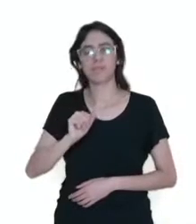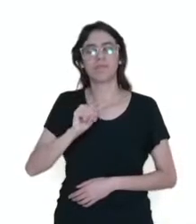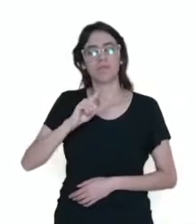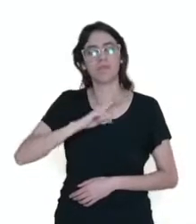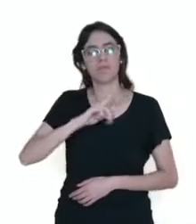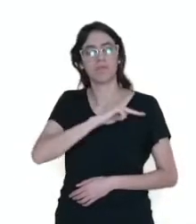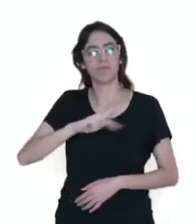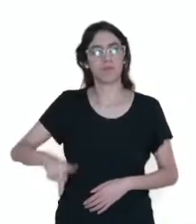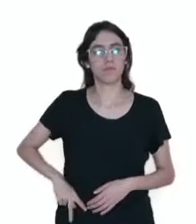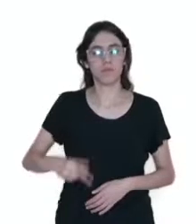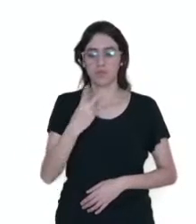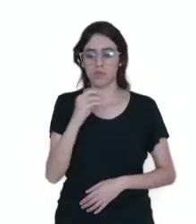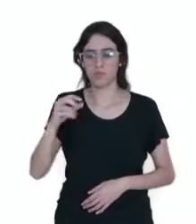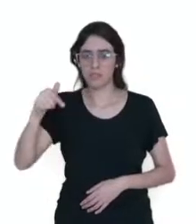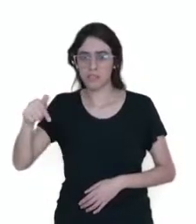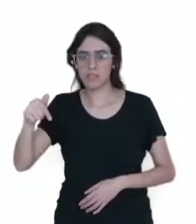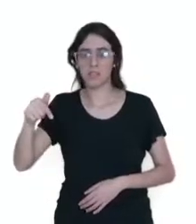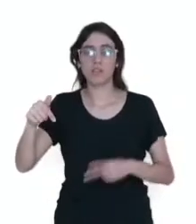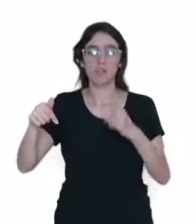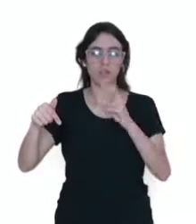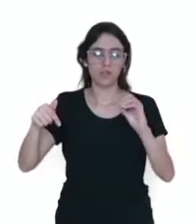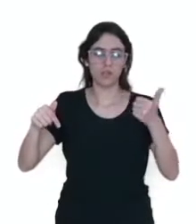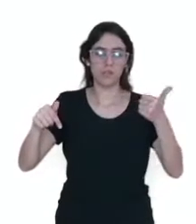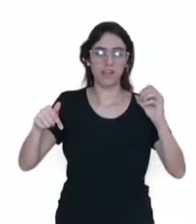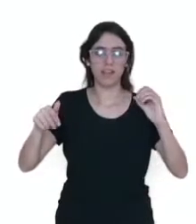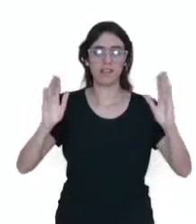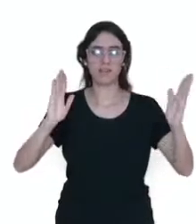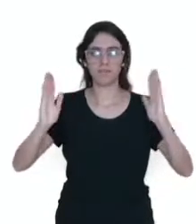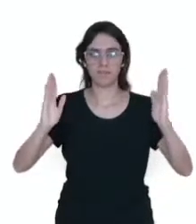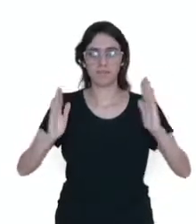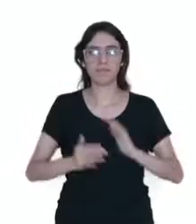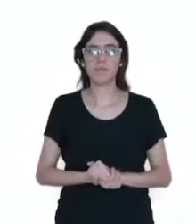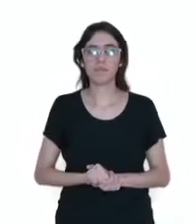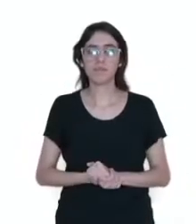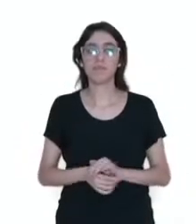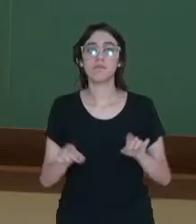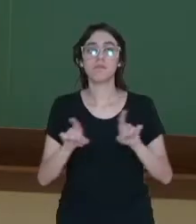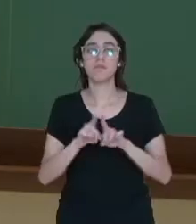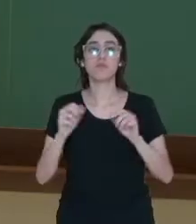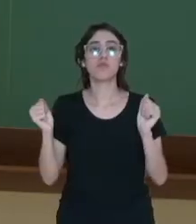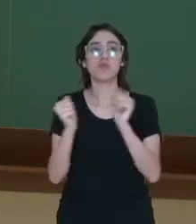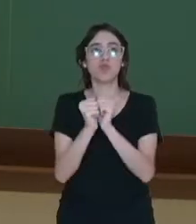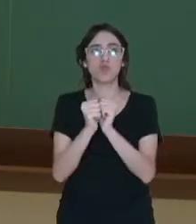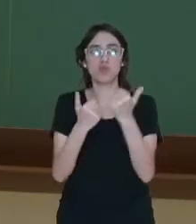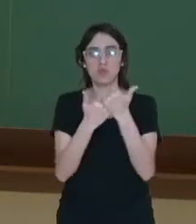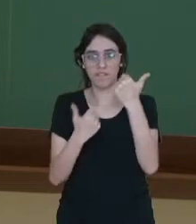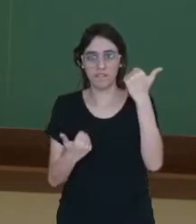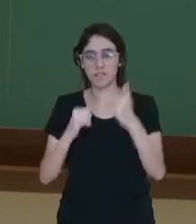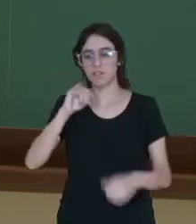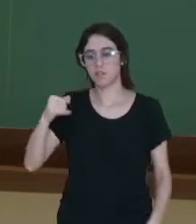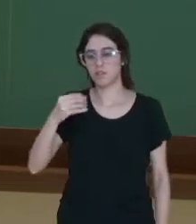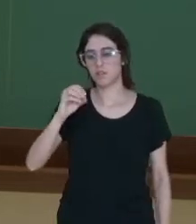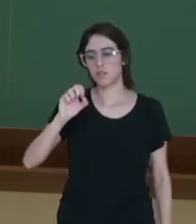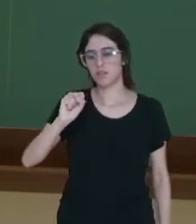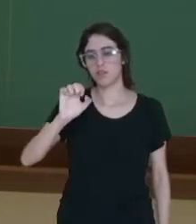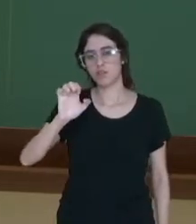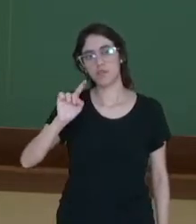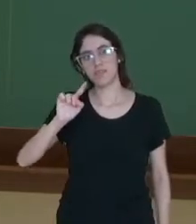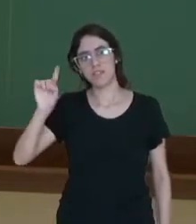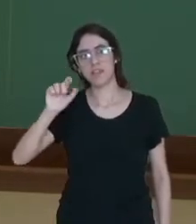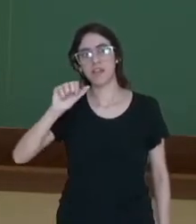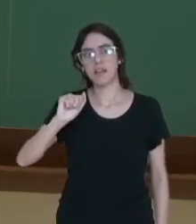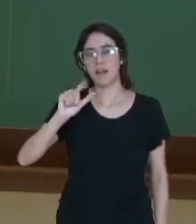entre 2007 e 2010, junto de seu vice José Alencar, governando então